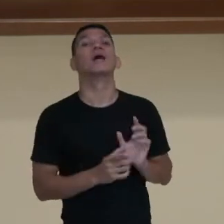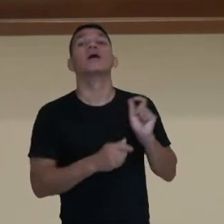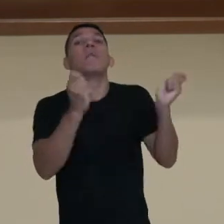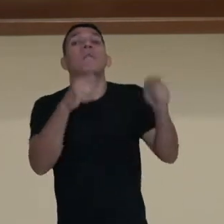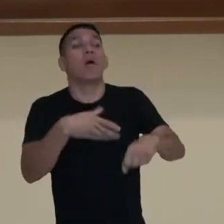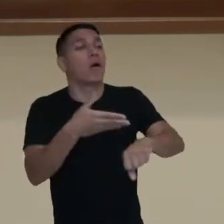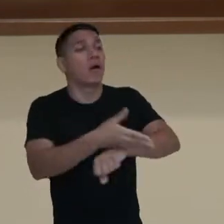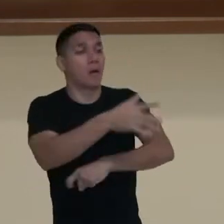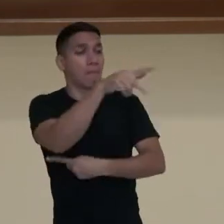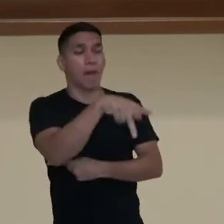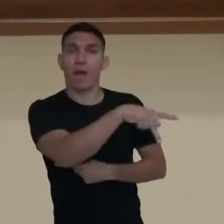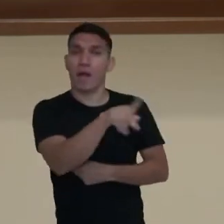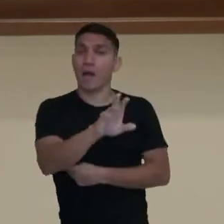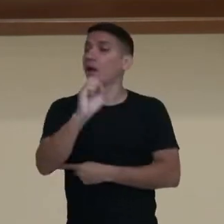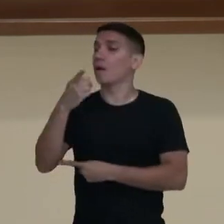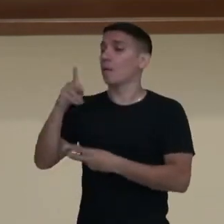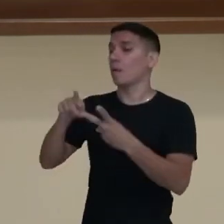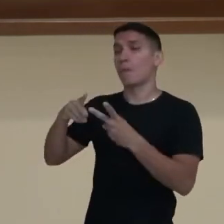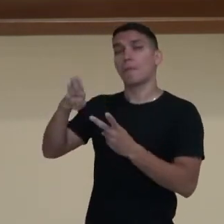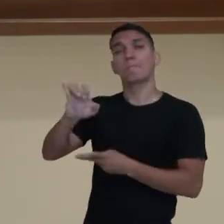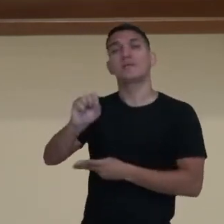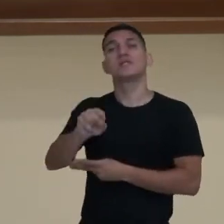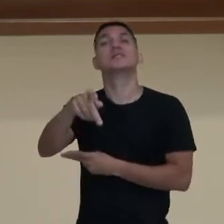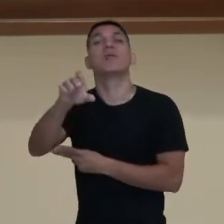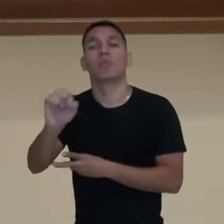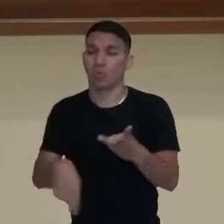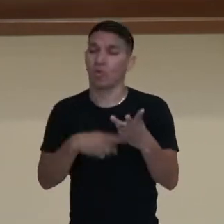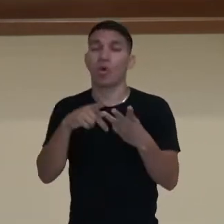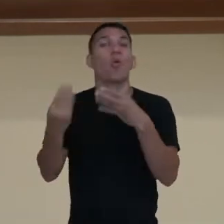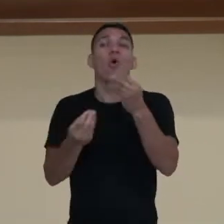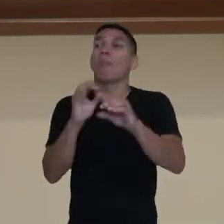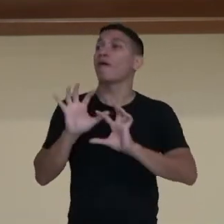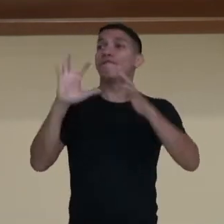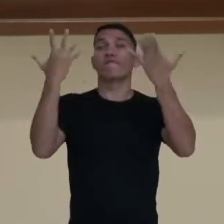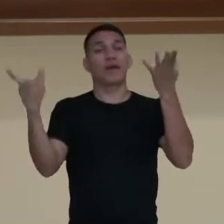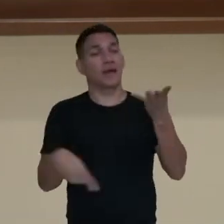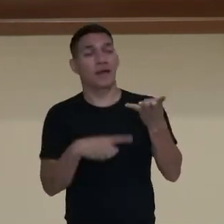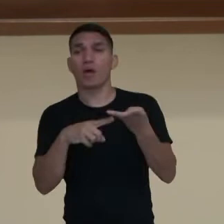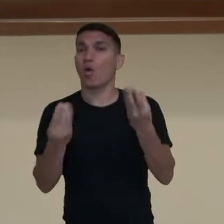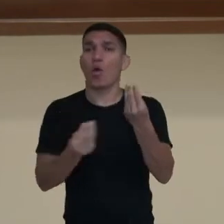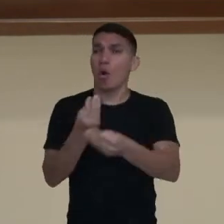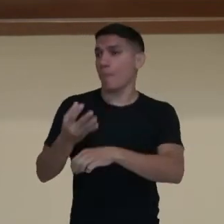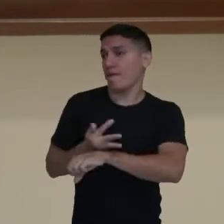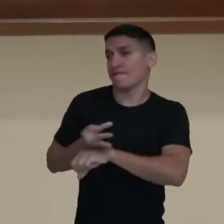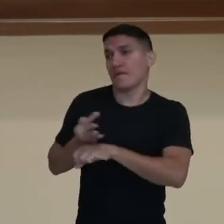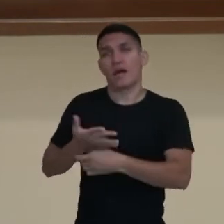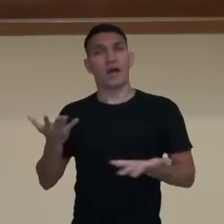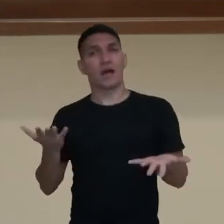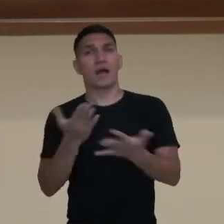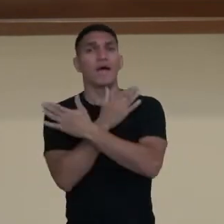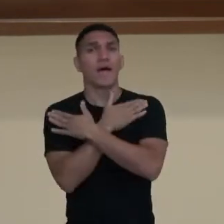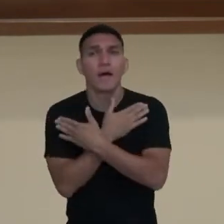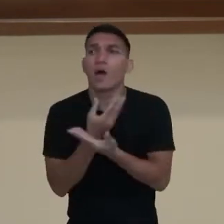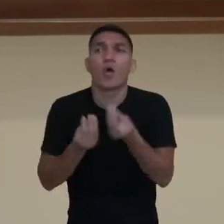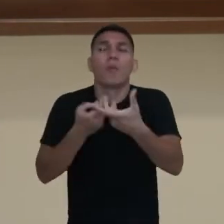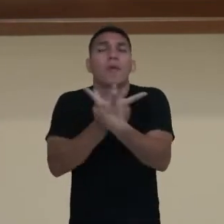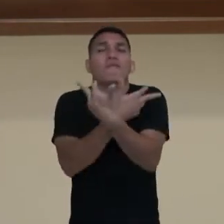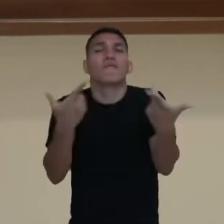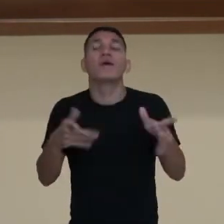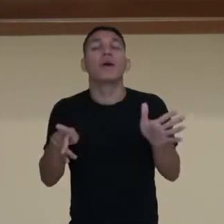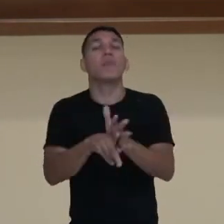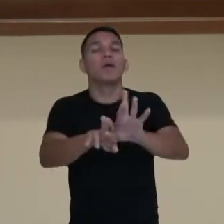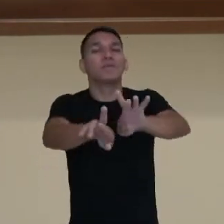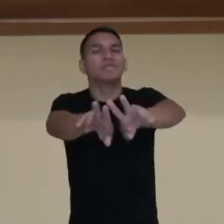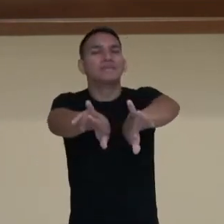ser bispo? Como que são as festividades, os feriados? O que é a imortalidade da alma?